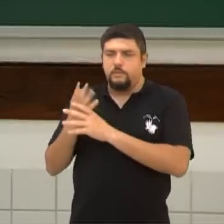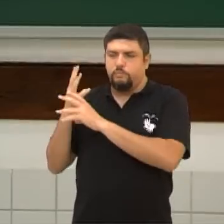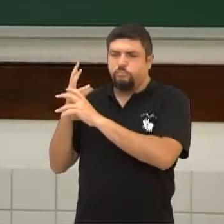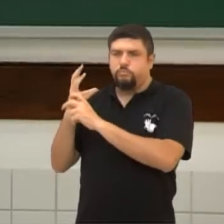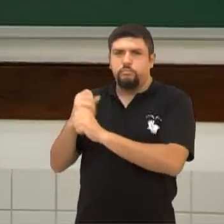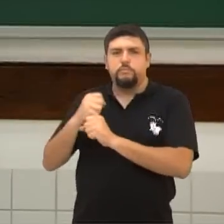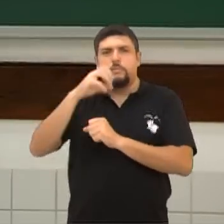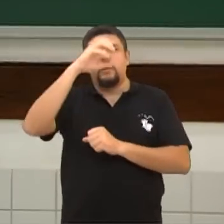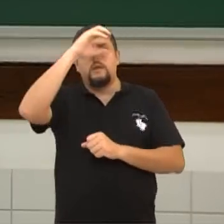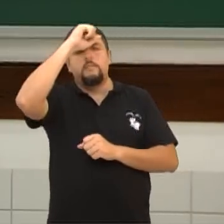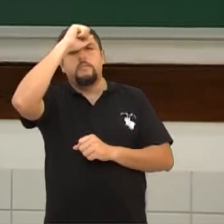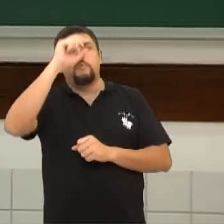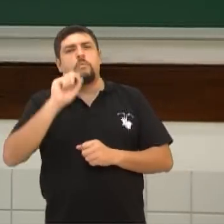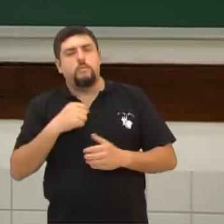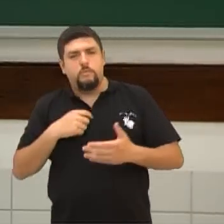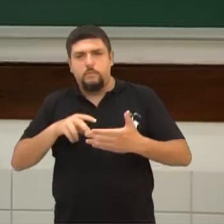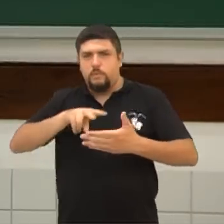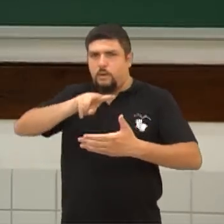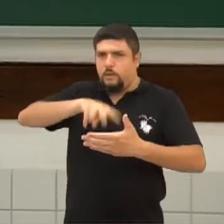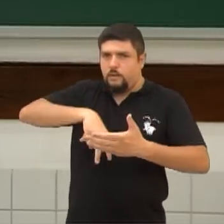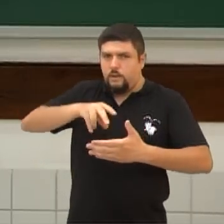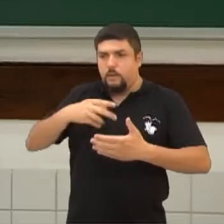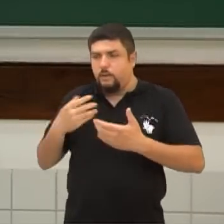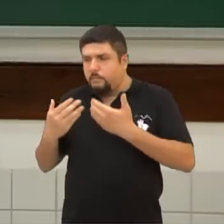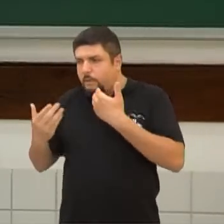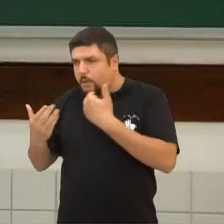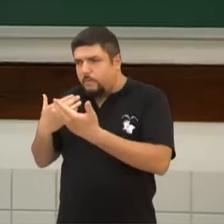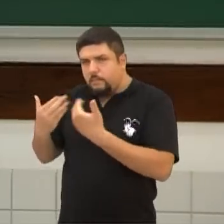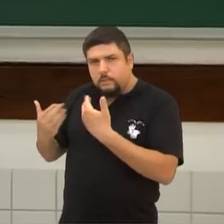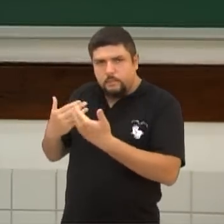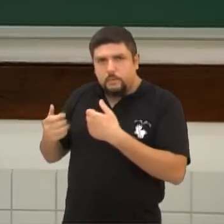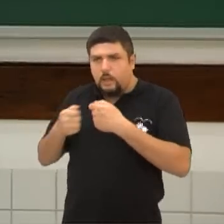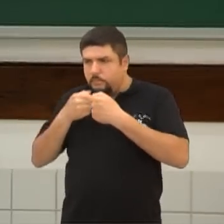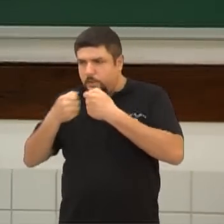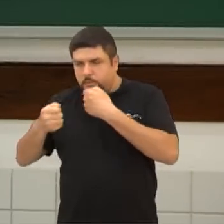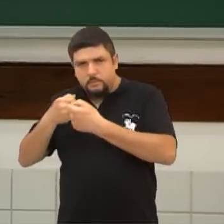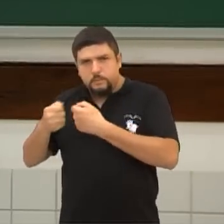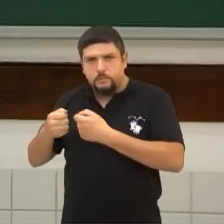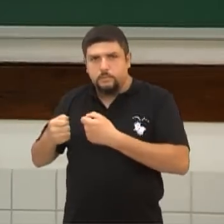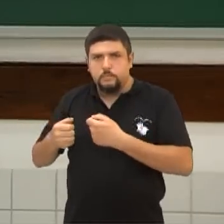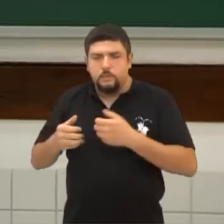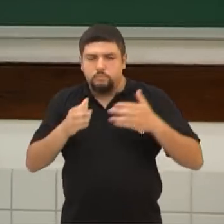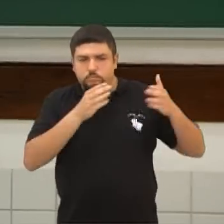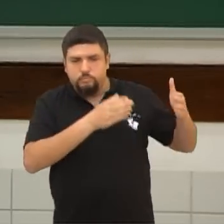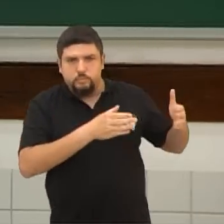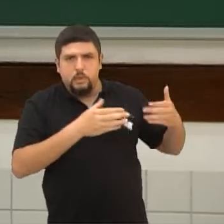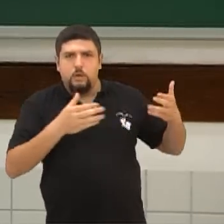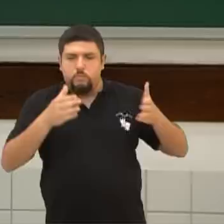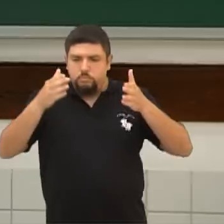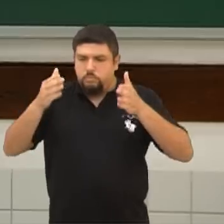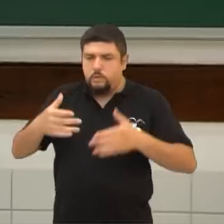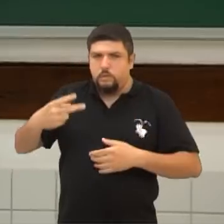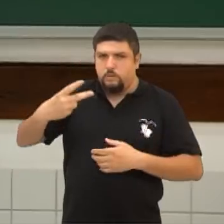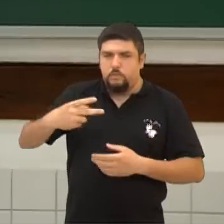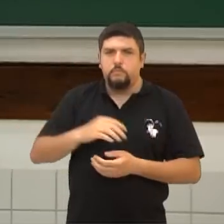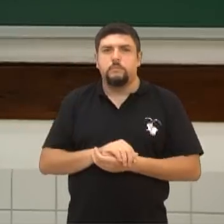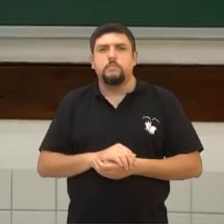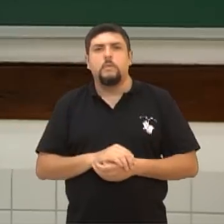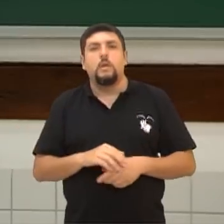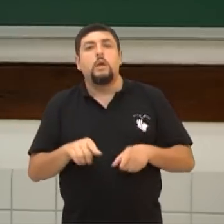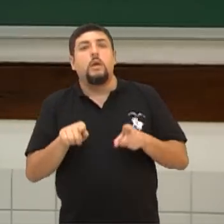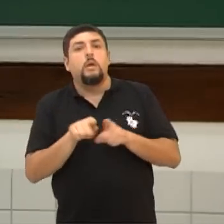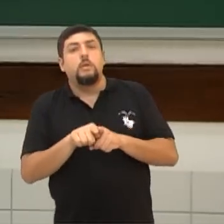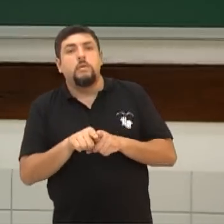hoje, nós lemos um trecho da entrevista, mais um trecho, né, o segundo, identificamos